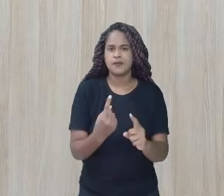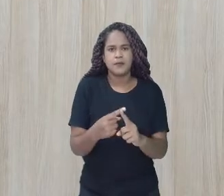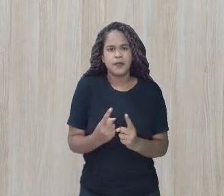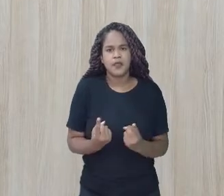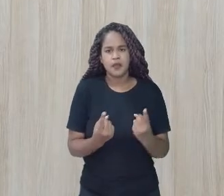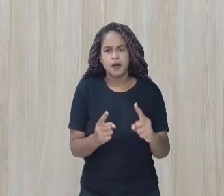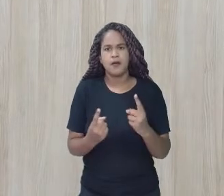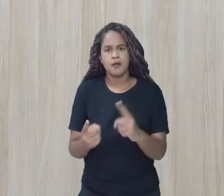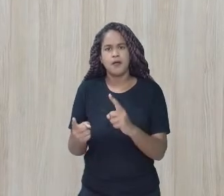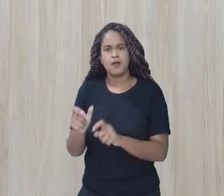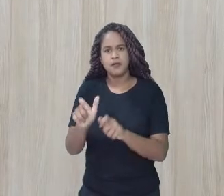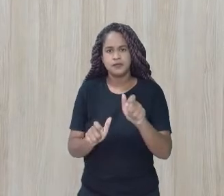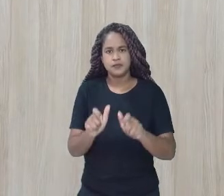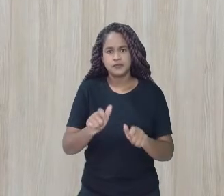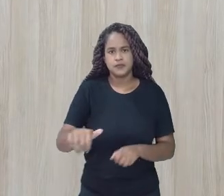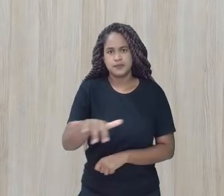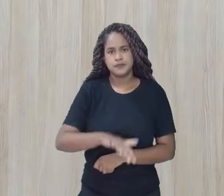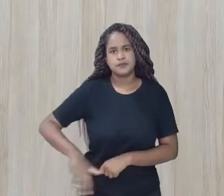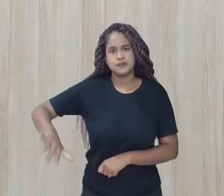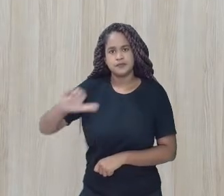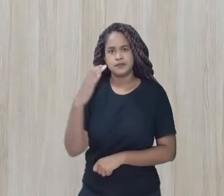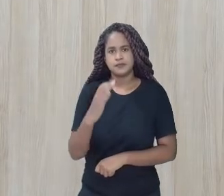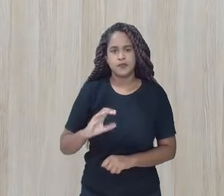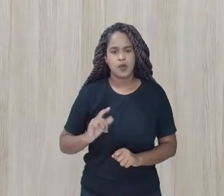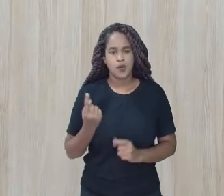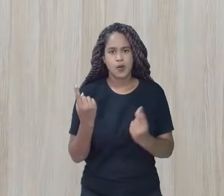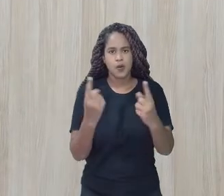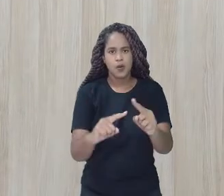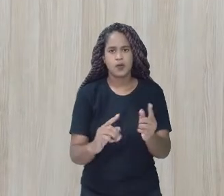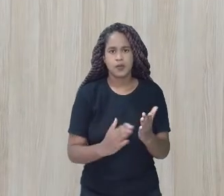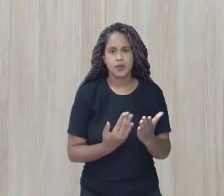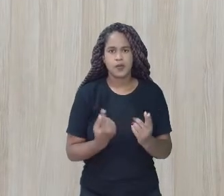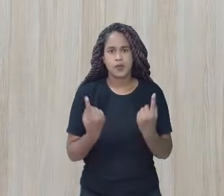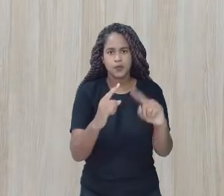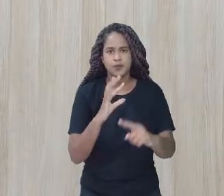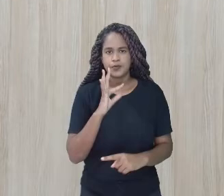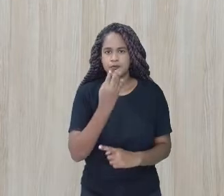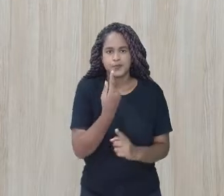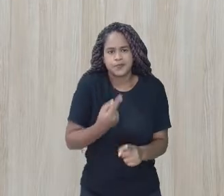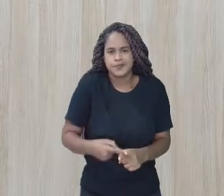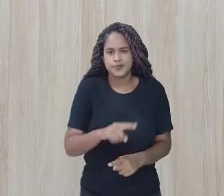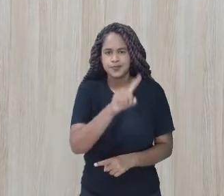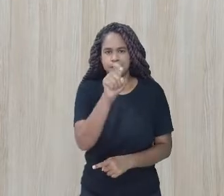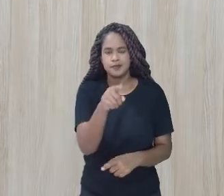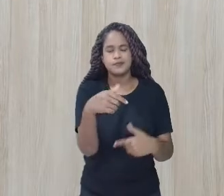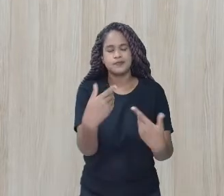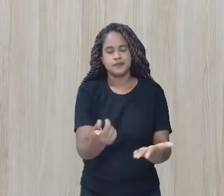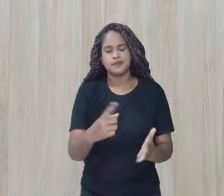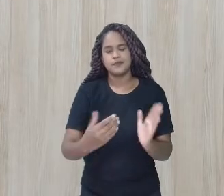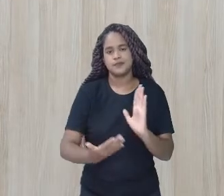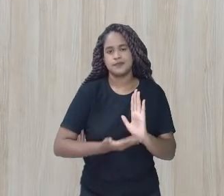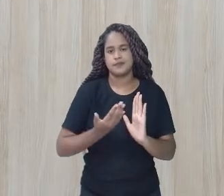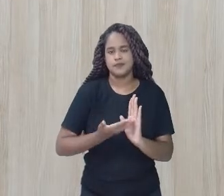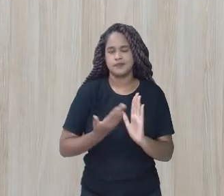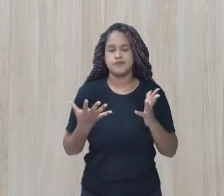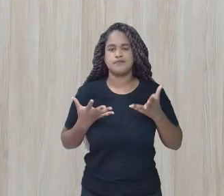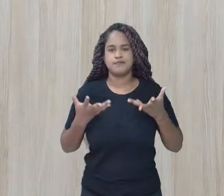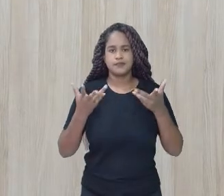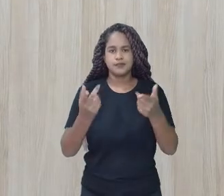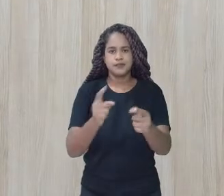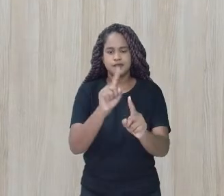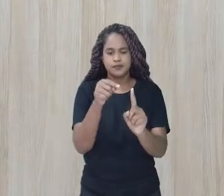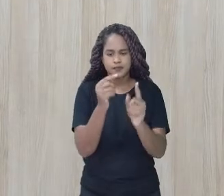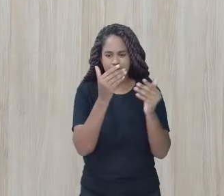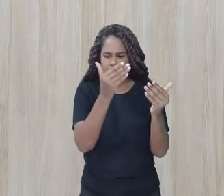feita tanto aos homens da ciência, aos livros, ao conhecimento? Então, Fahrenheit é uma ótima obra para